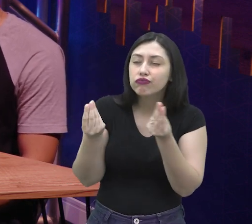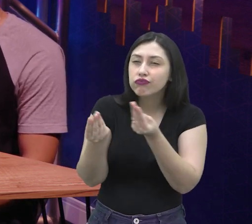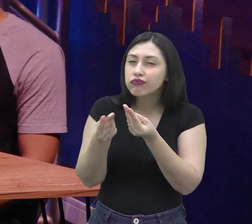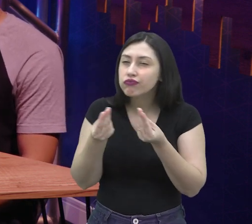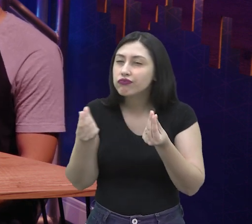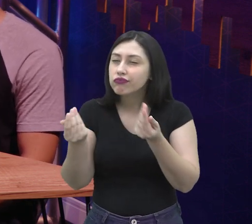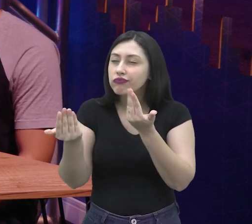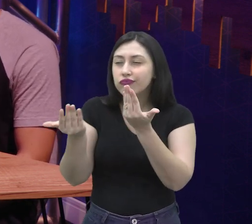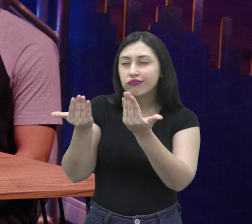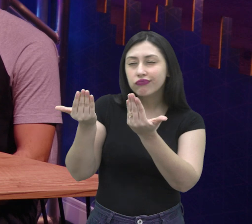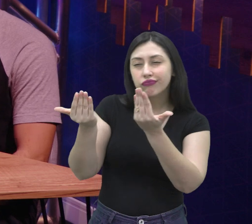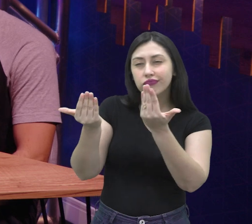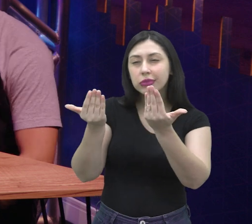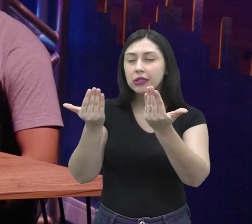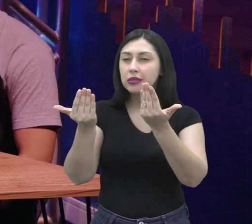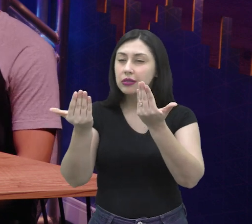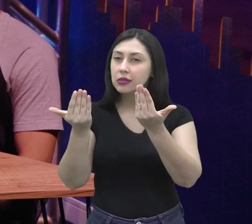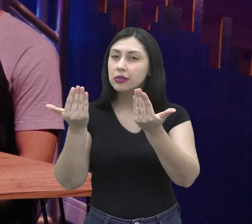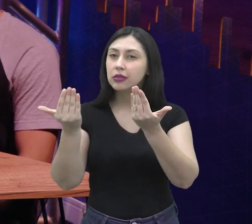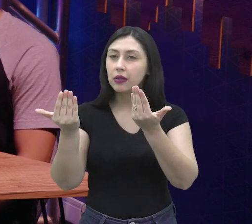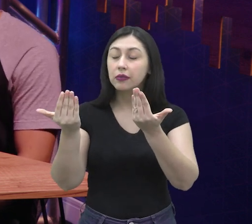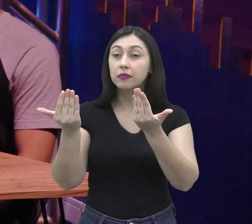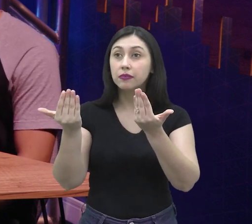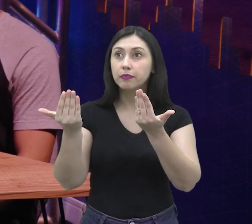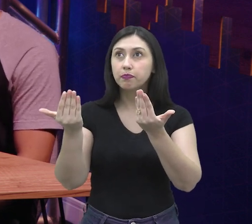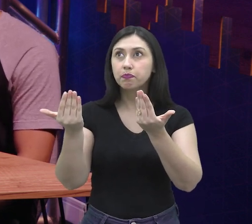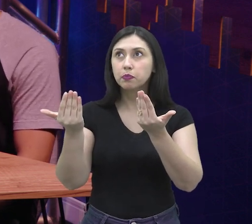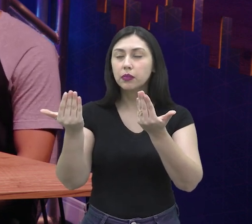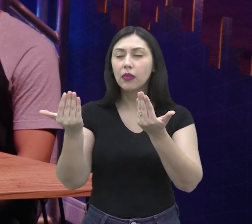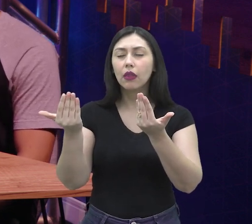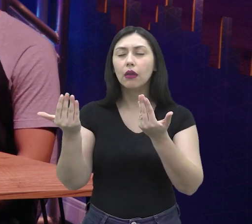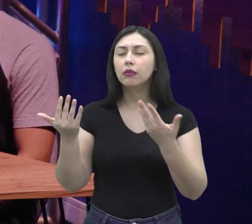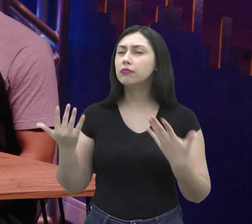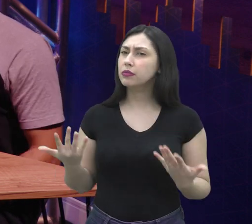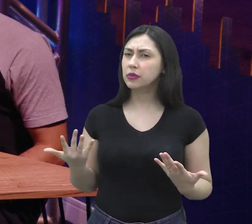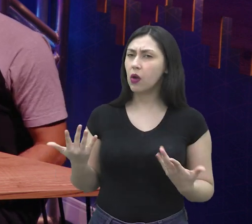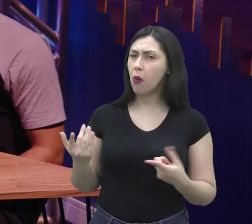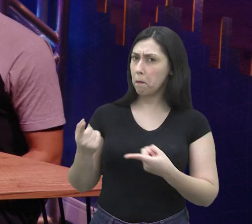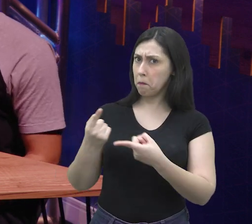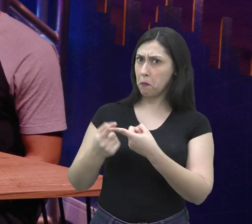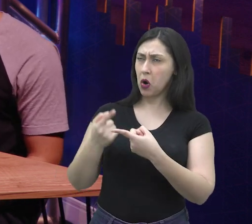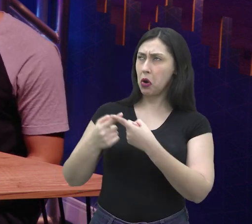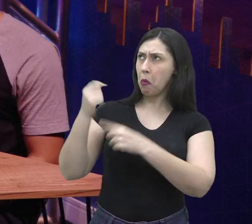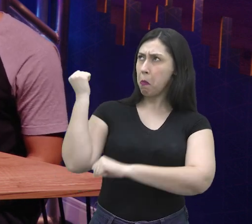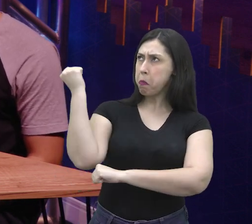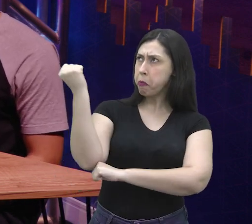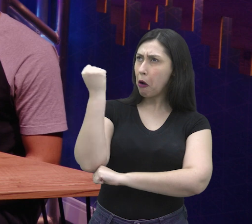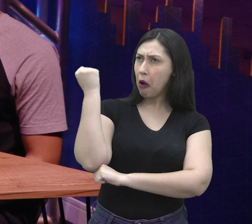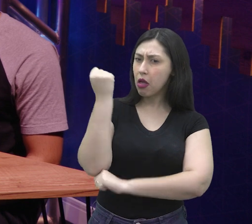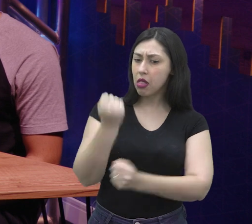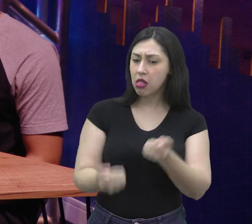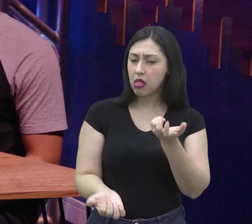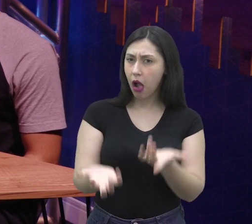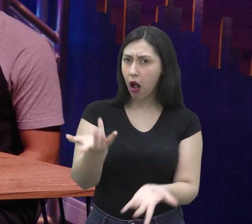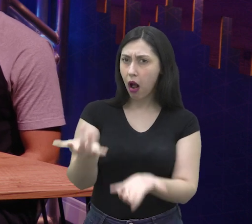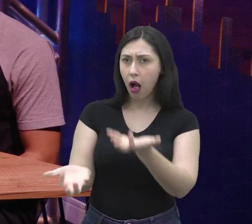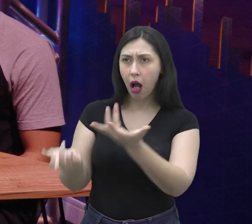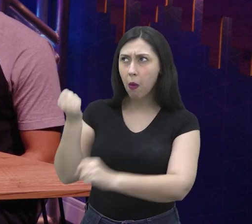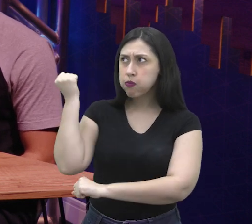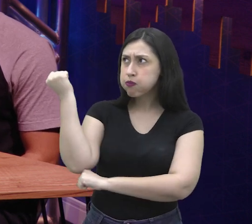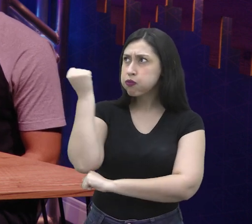de pode ser na nossa discussão, né? Por que é tão grave, né, os